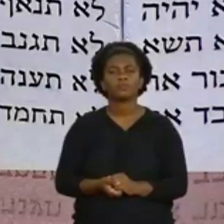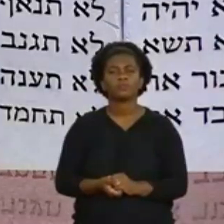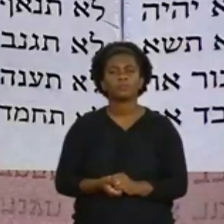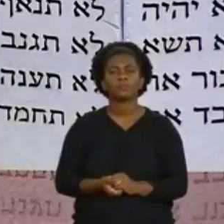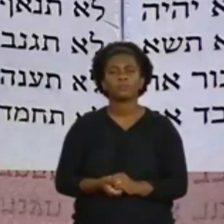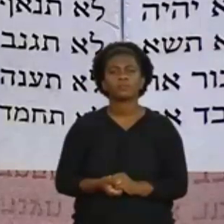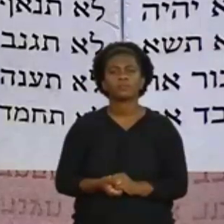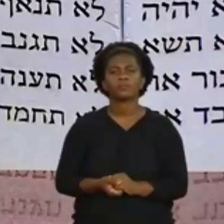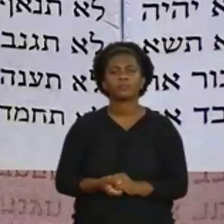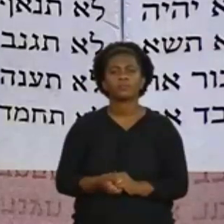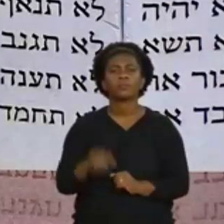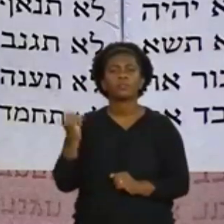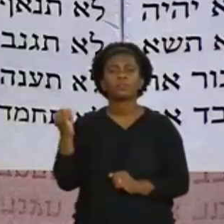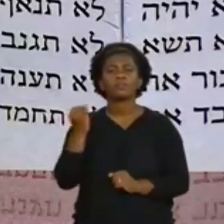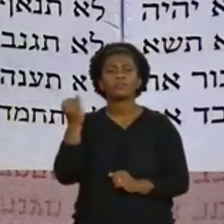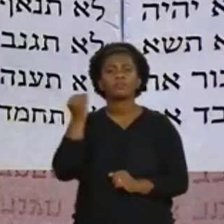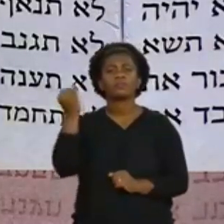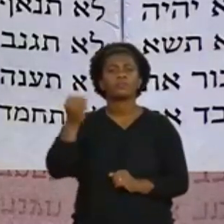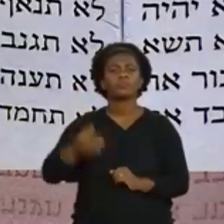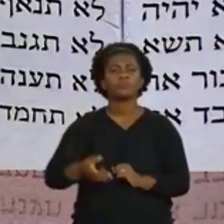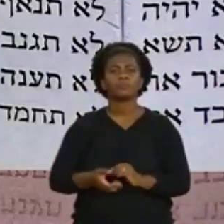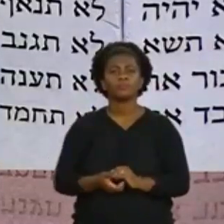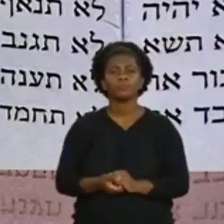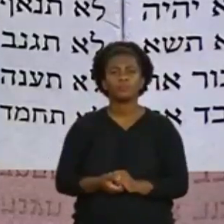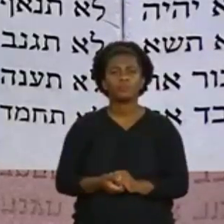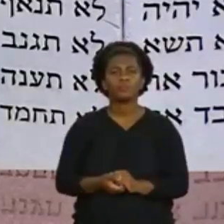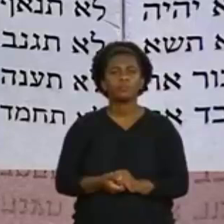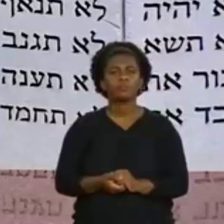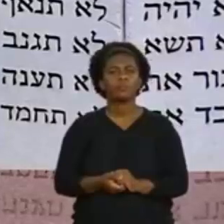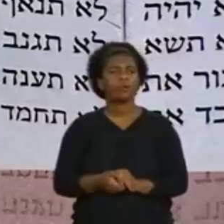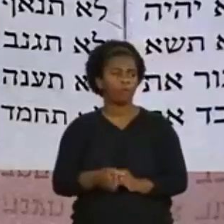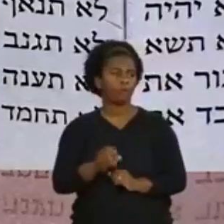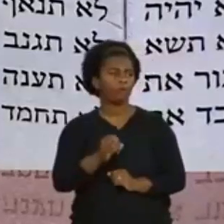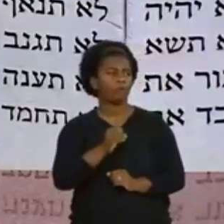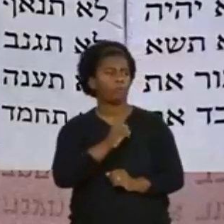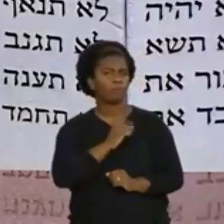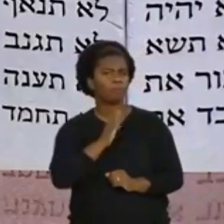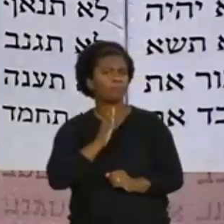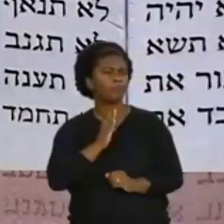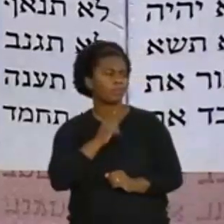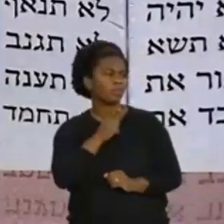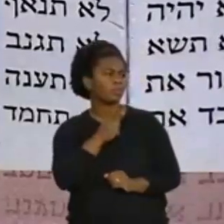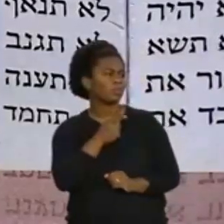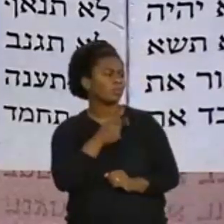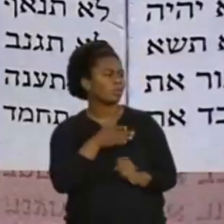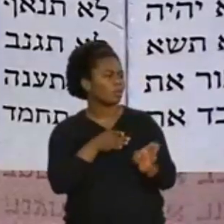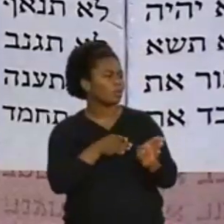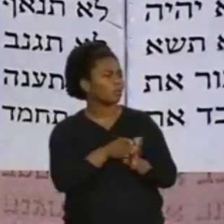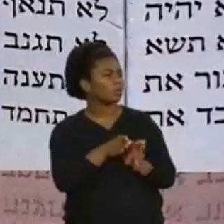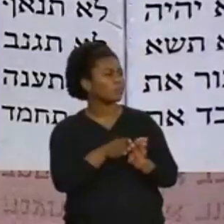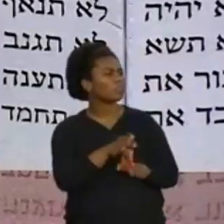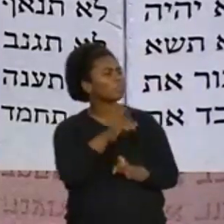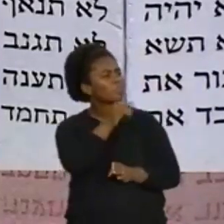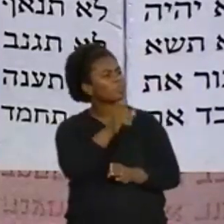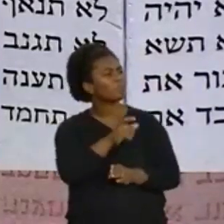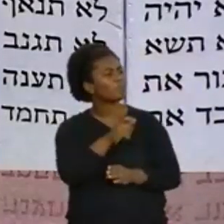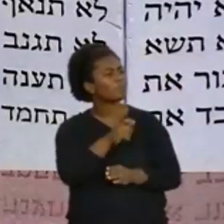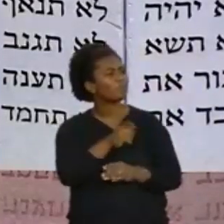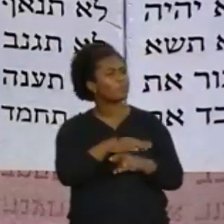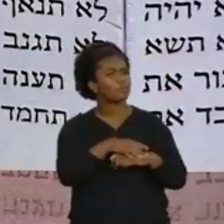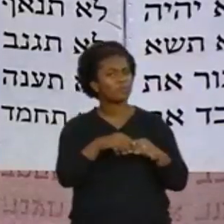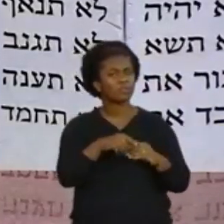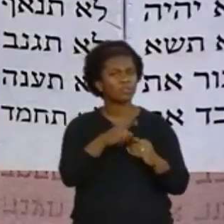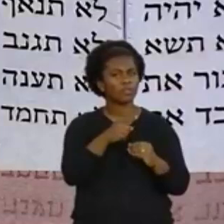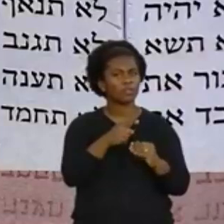Isso é muito importante. Uma obreira, um pastor, orienta aquela senhora que foi curada. Ah, foi no